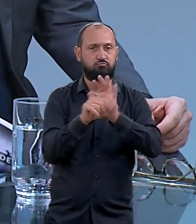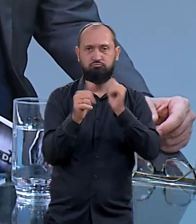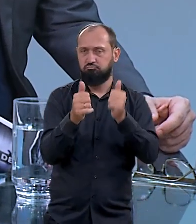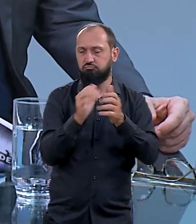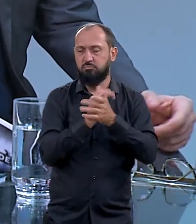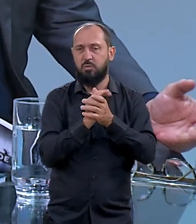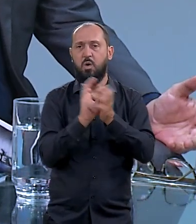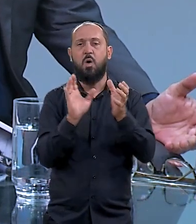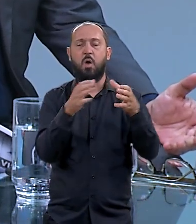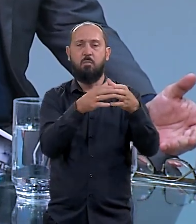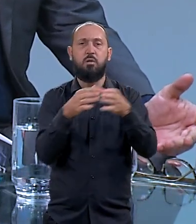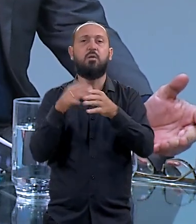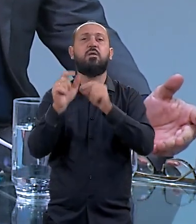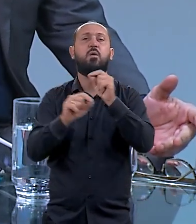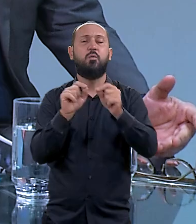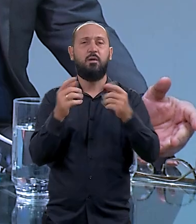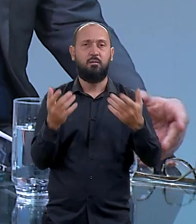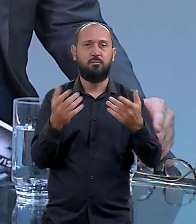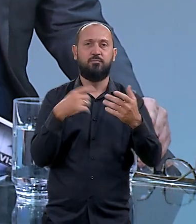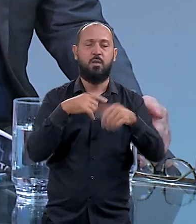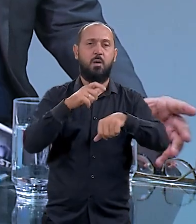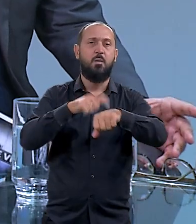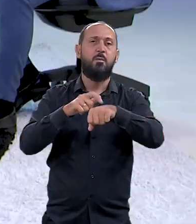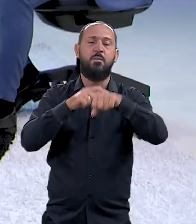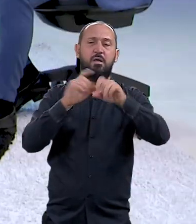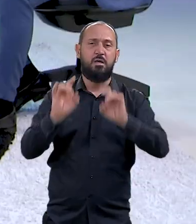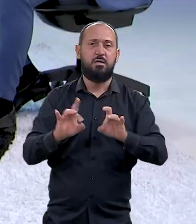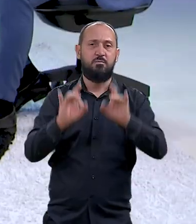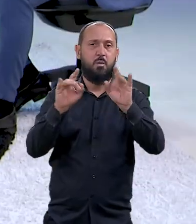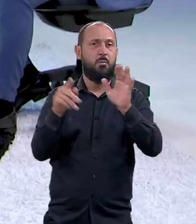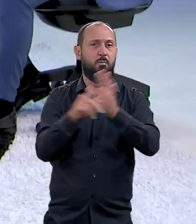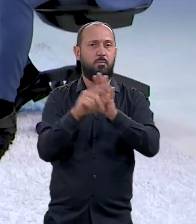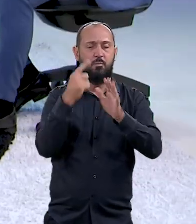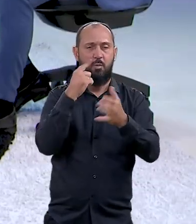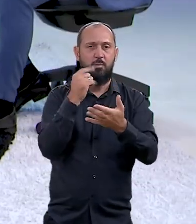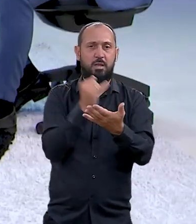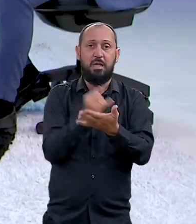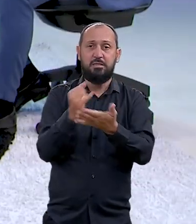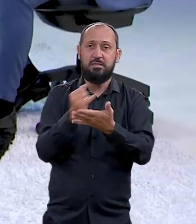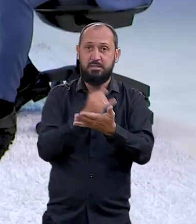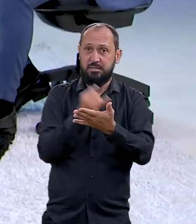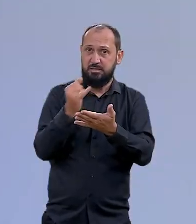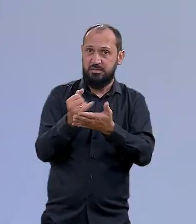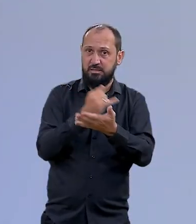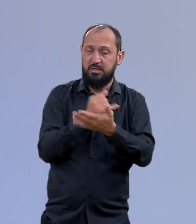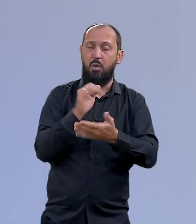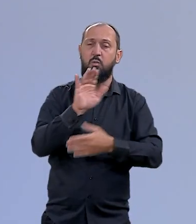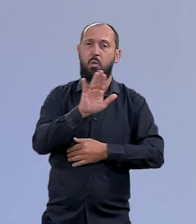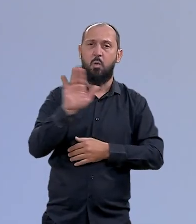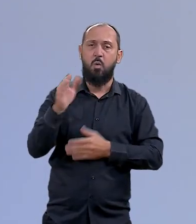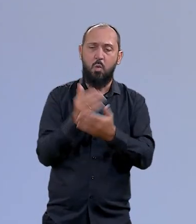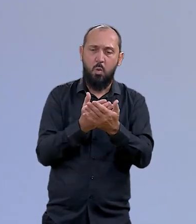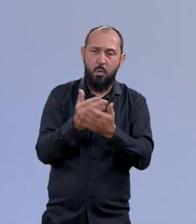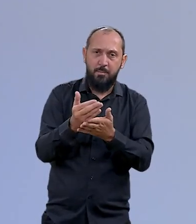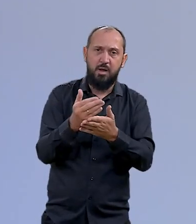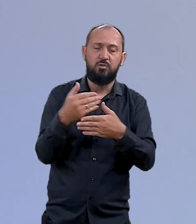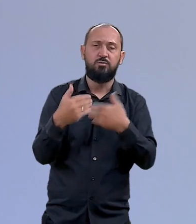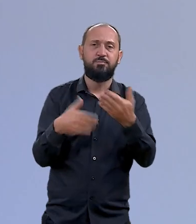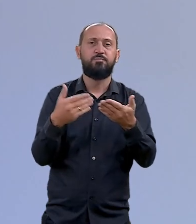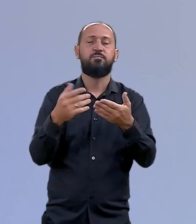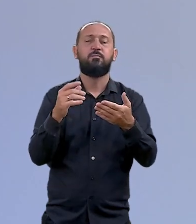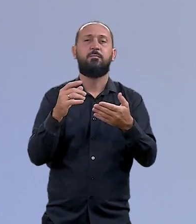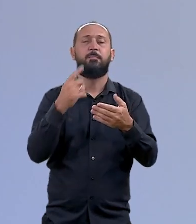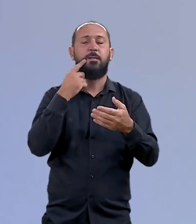falar sobre federações partidárias, né? Então, muita gente ainda pode não ter pegado a diferença. Veja só, nós temos